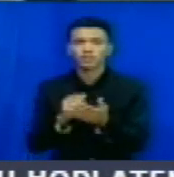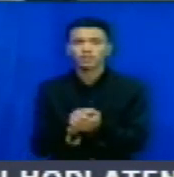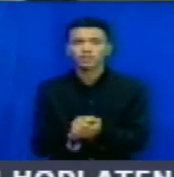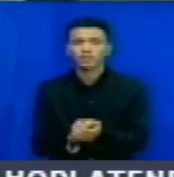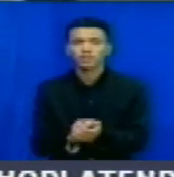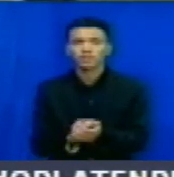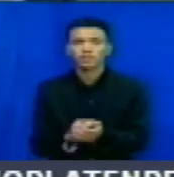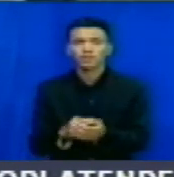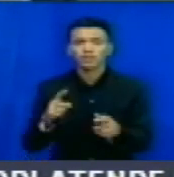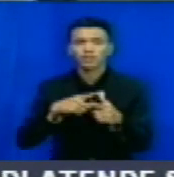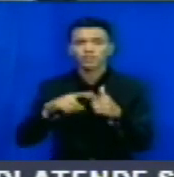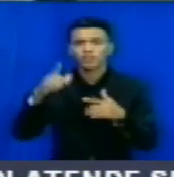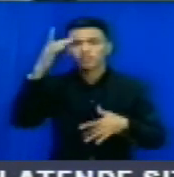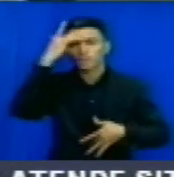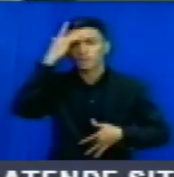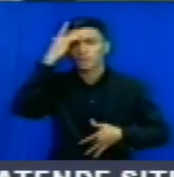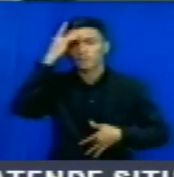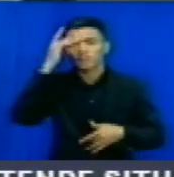Depois moras